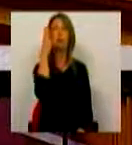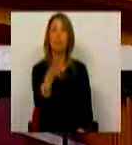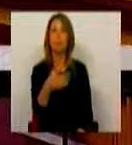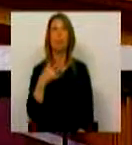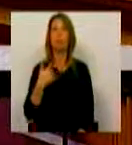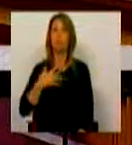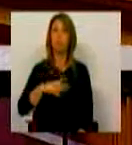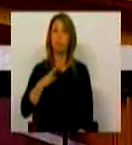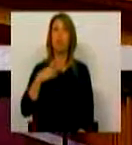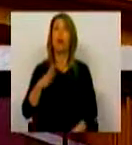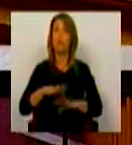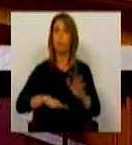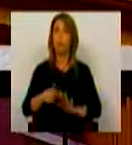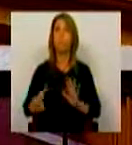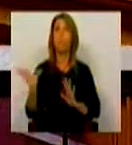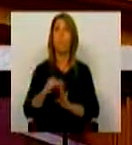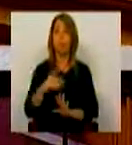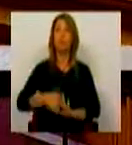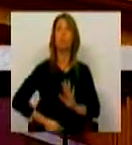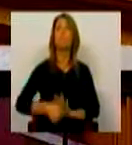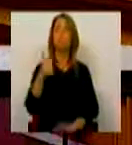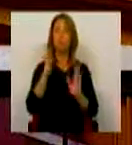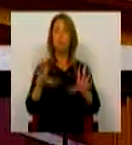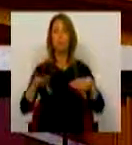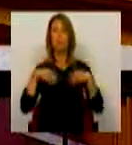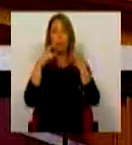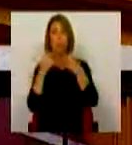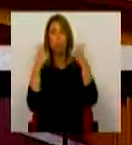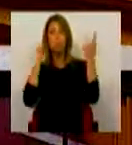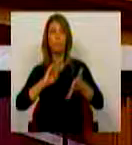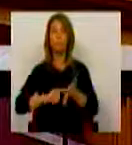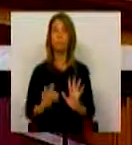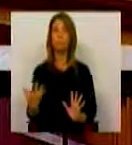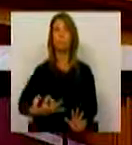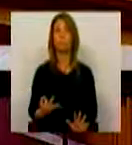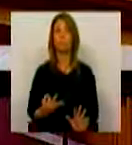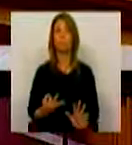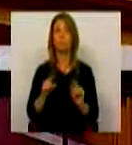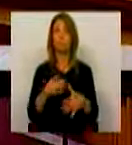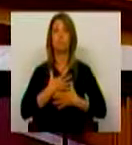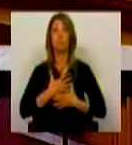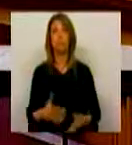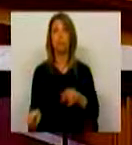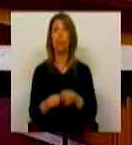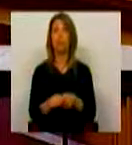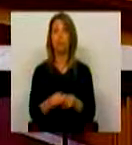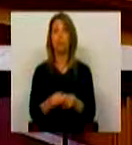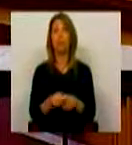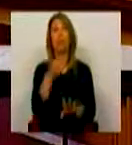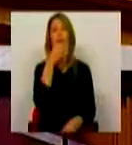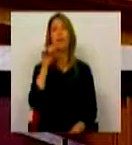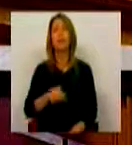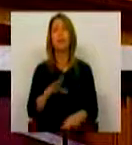ainda mais, queremos fazer ainda melhor e já assumimos publicamente essa necessidade e essa vontade política. Falou-se